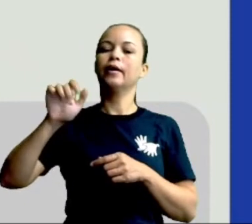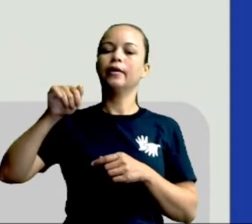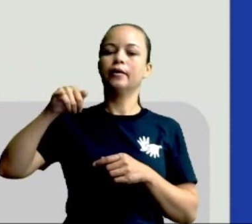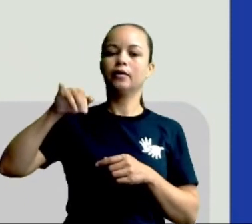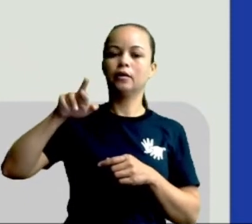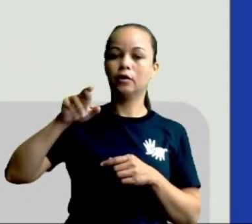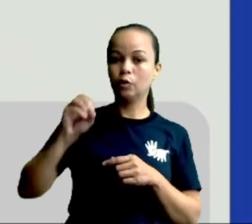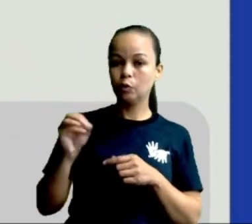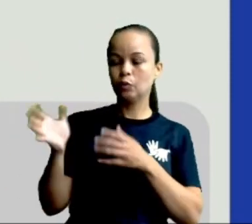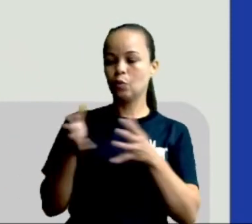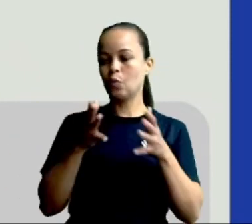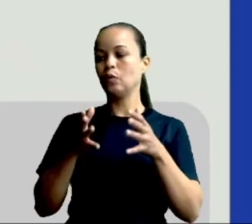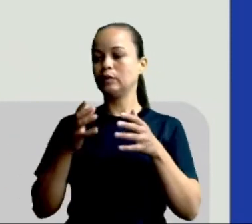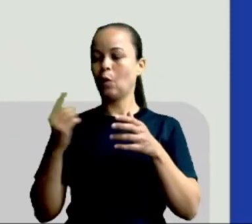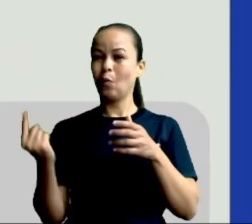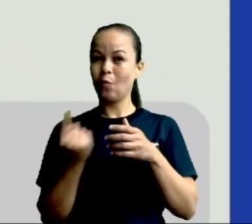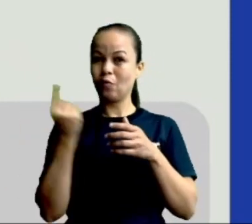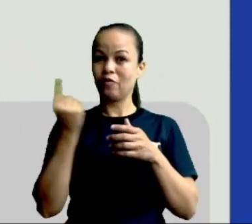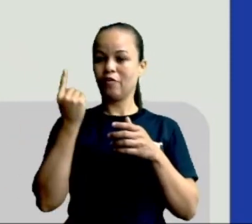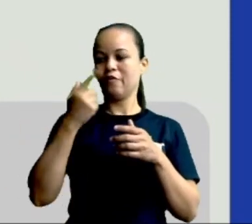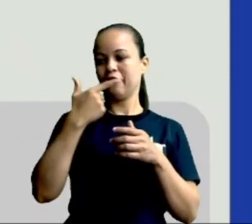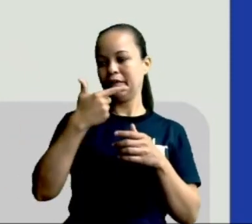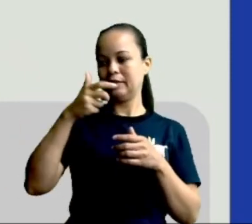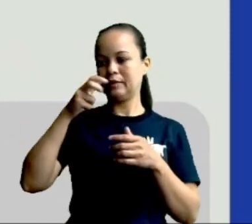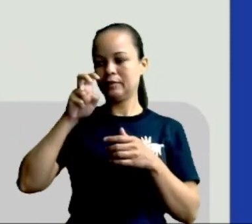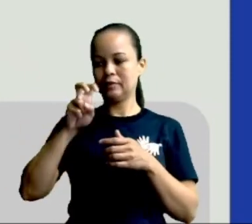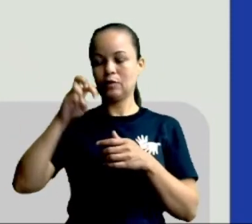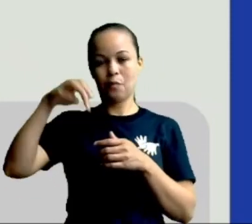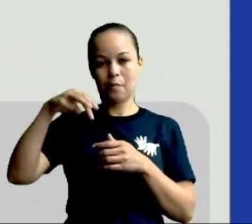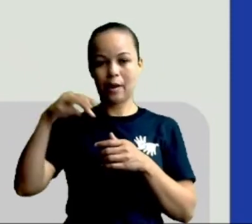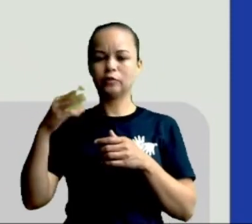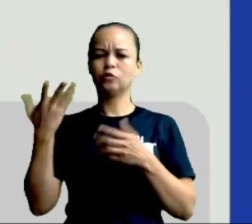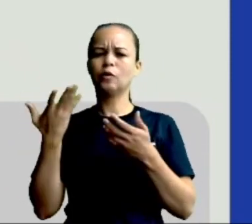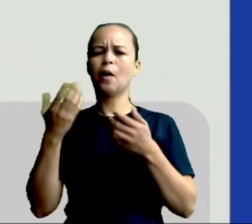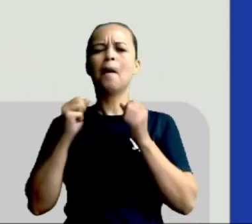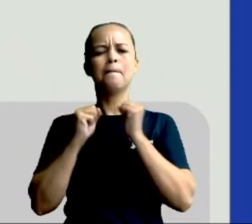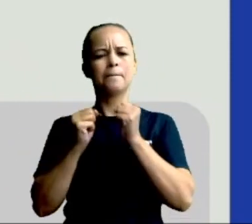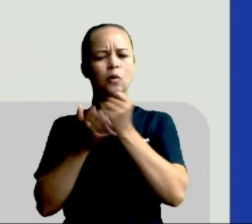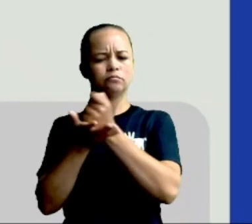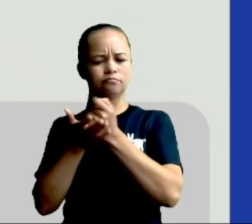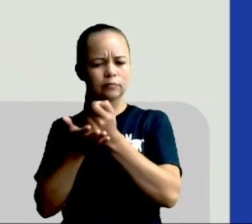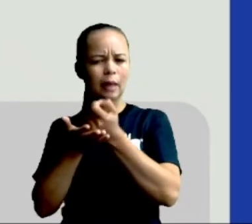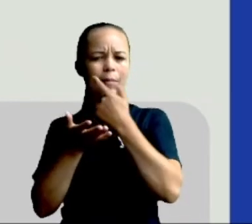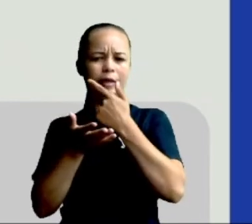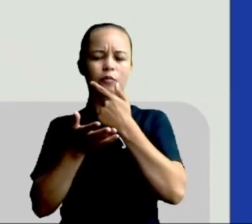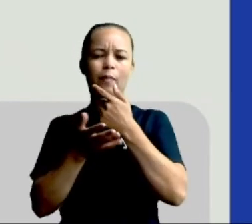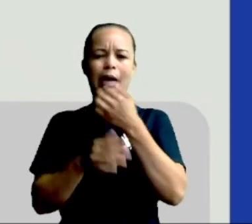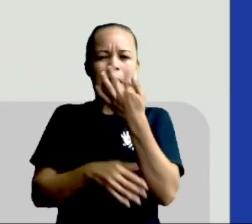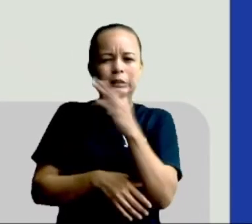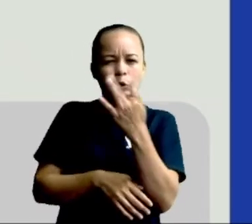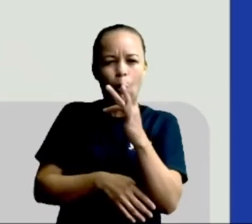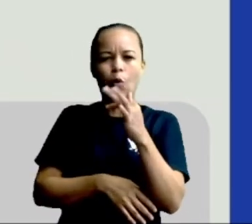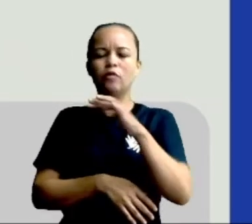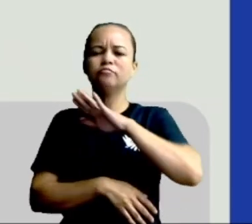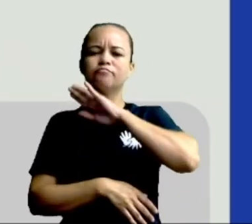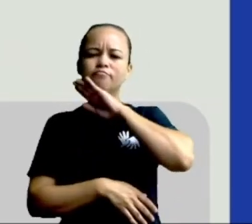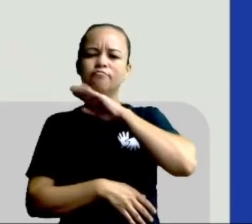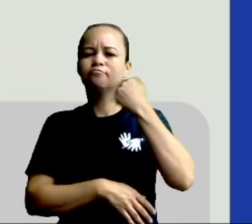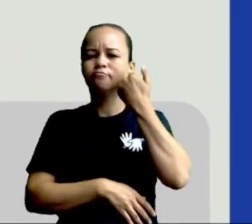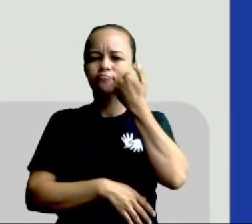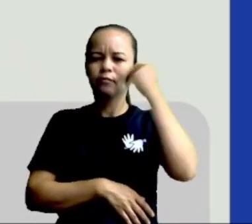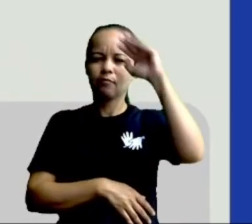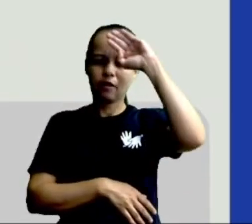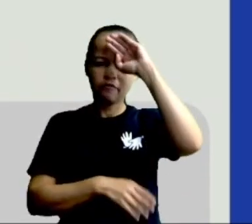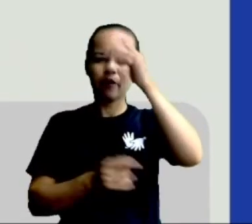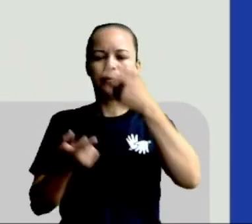utilizado em medicamentos que combatem dor e febre. Isso mesmo, então é extraído aí essa substância poderosíssima das